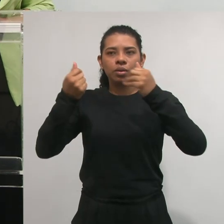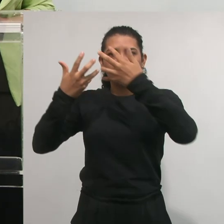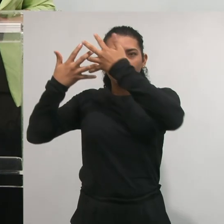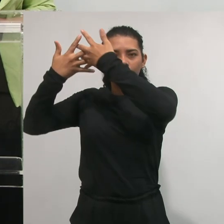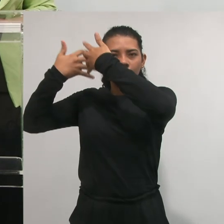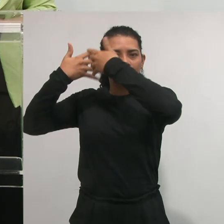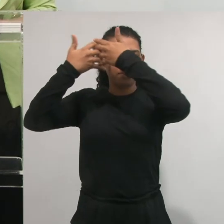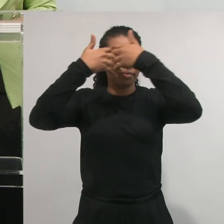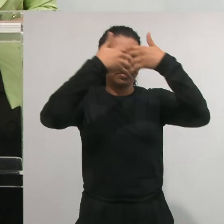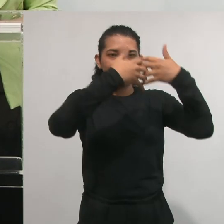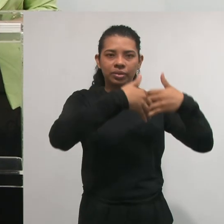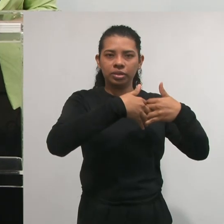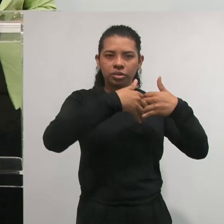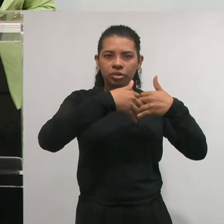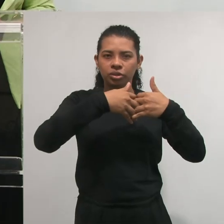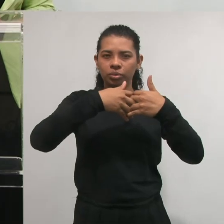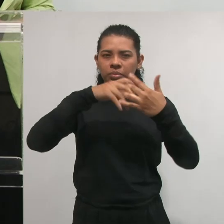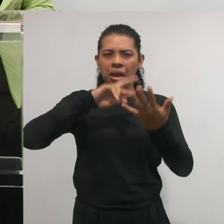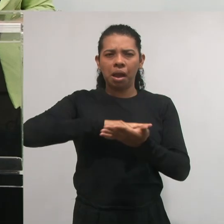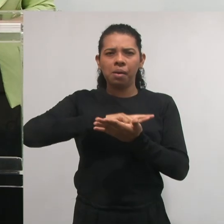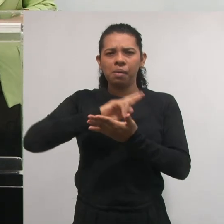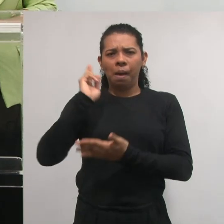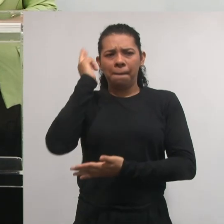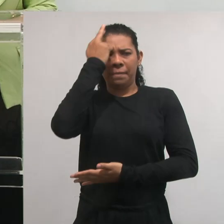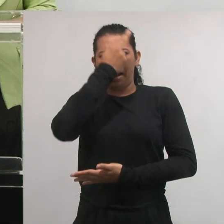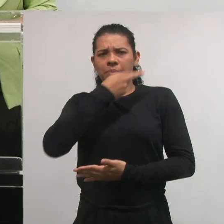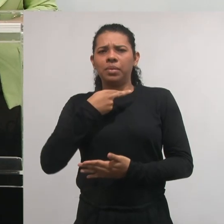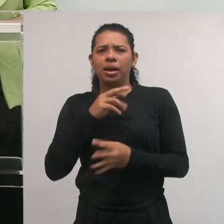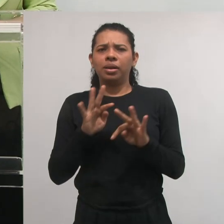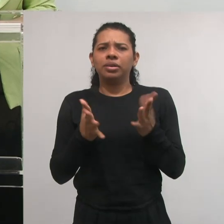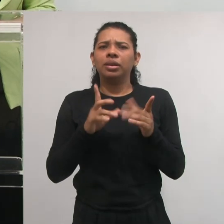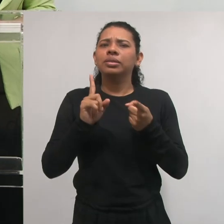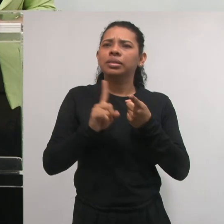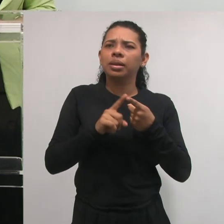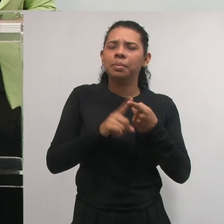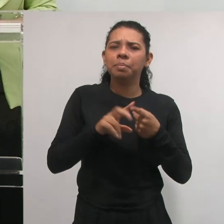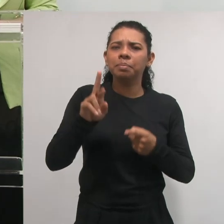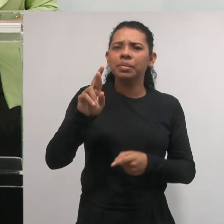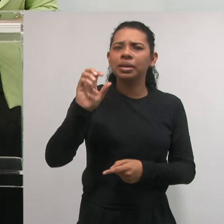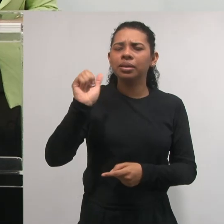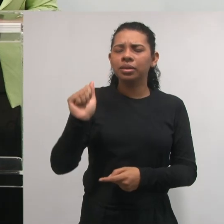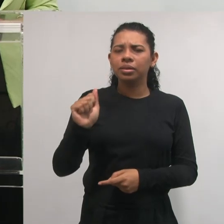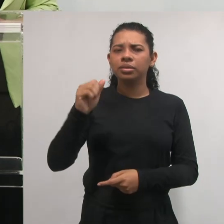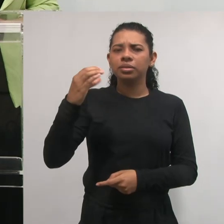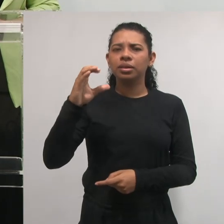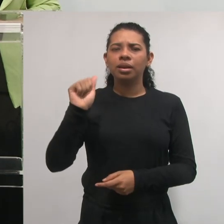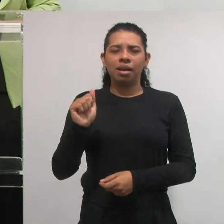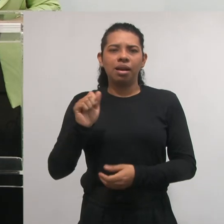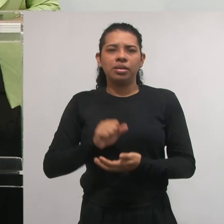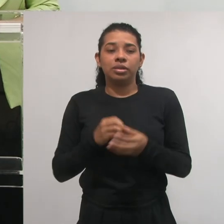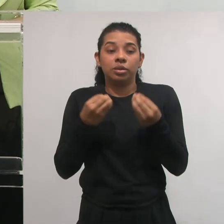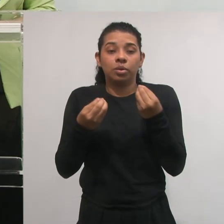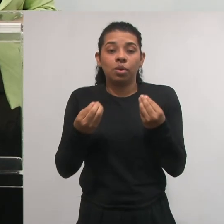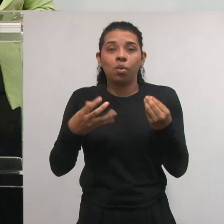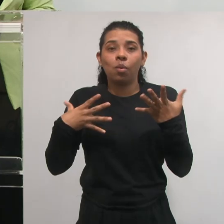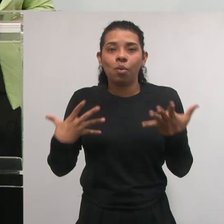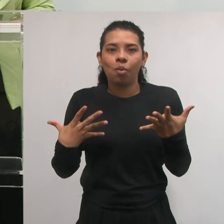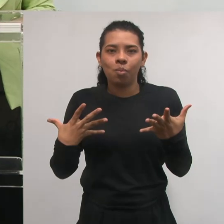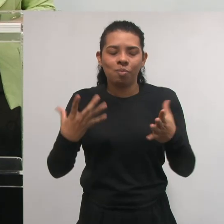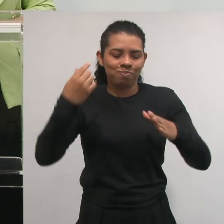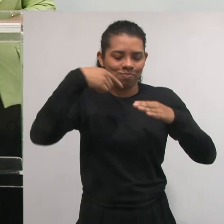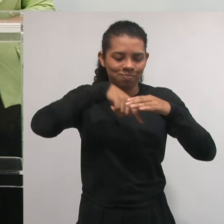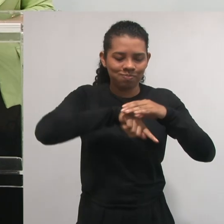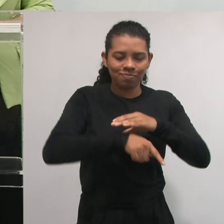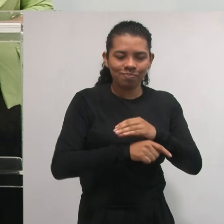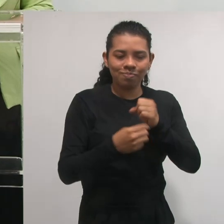vão refletir, por exemplo, sobre o conceito de raça, como essa ideia de raça, esse conceito de raça, ele é